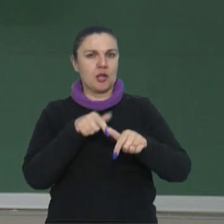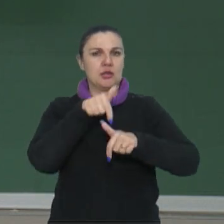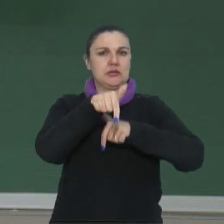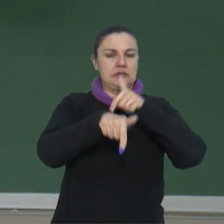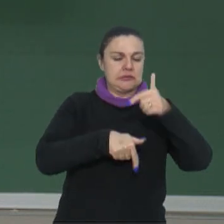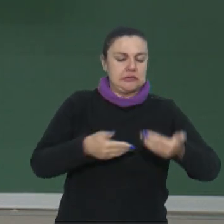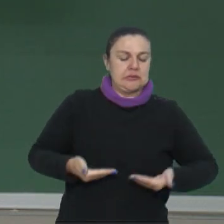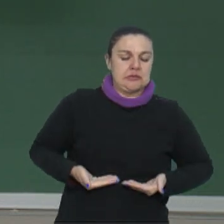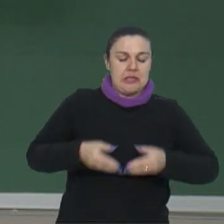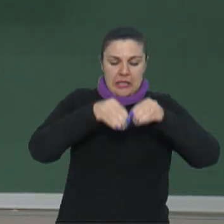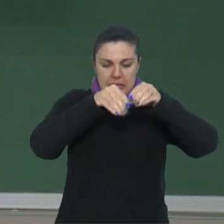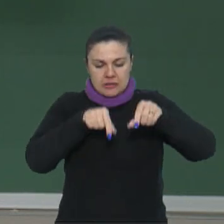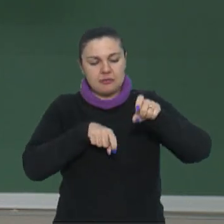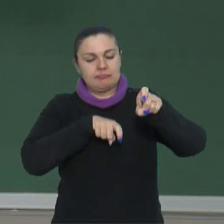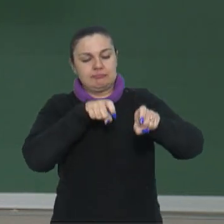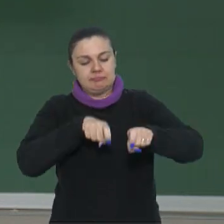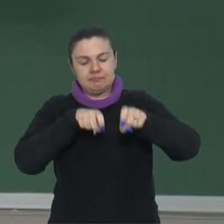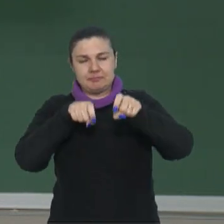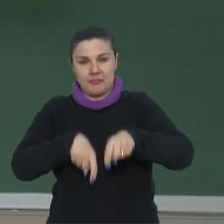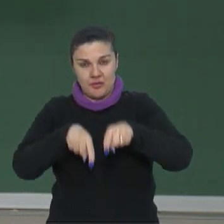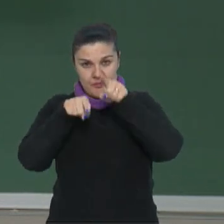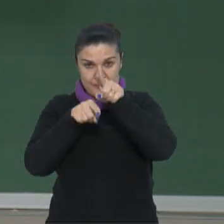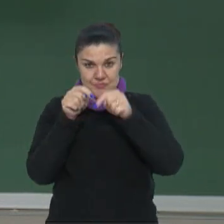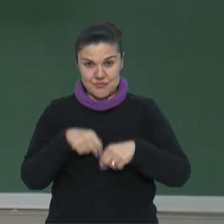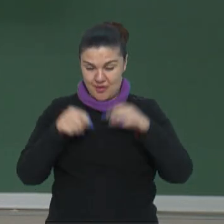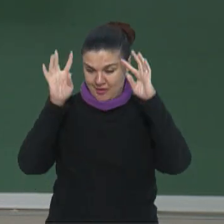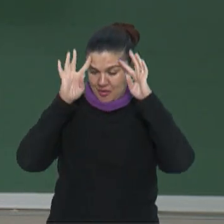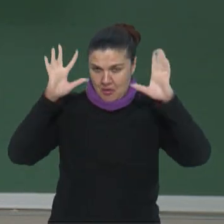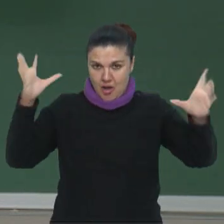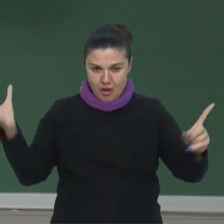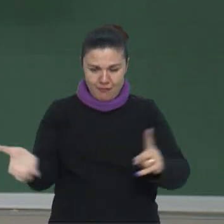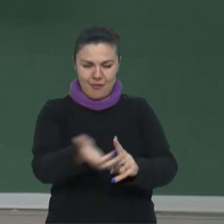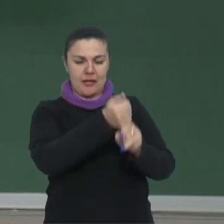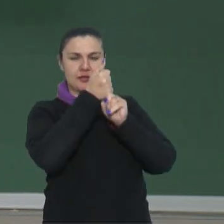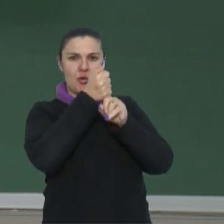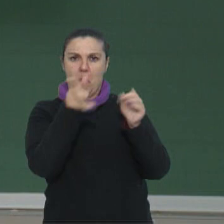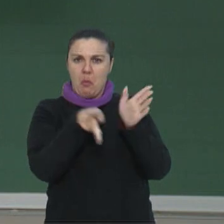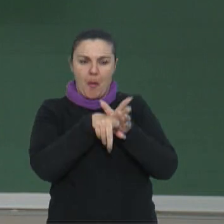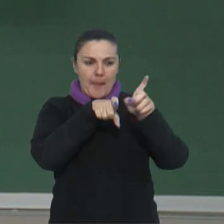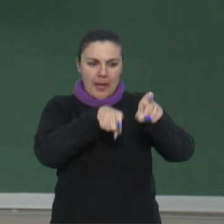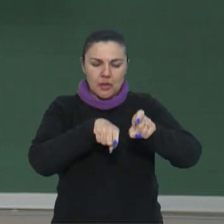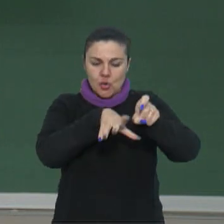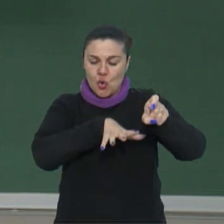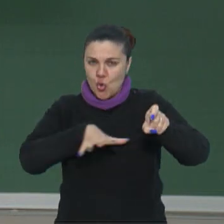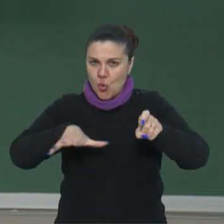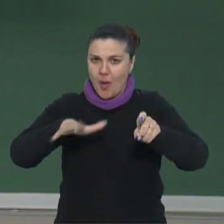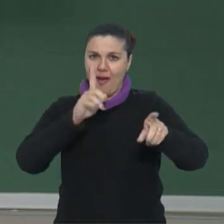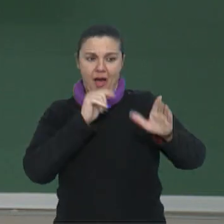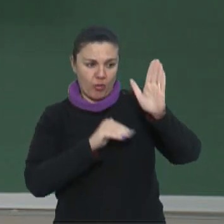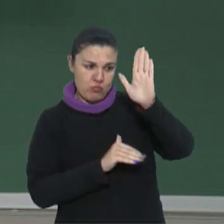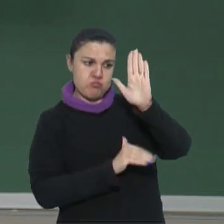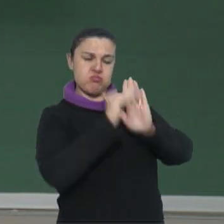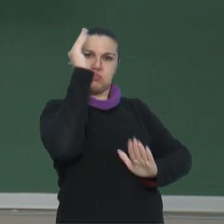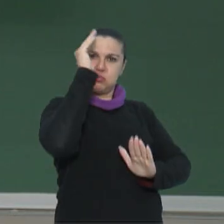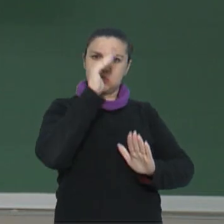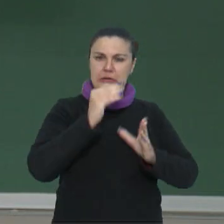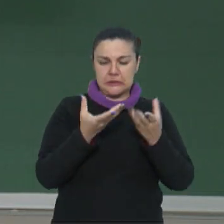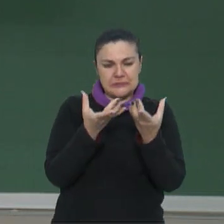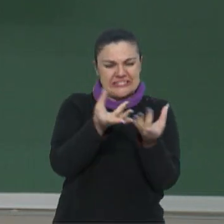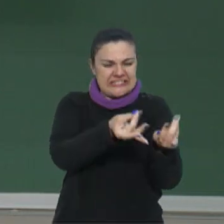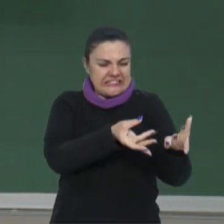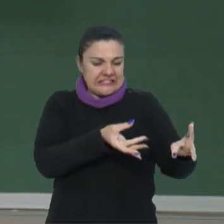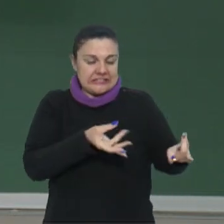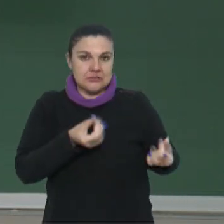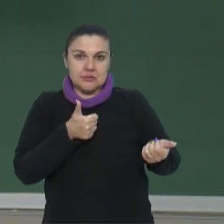trabalho das terras, e já imaginou dominar técnicas de agricultura numa região tão úmida, tão pantanosa